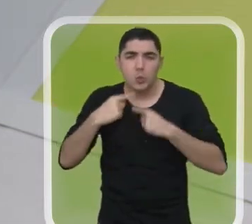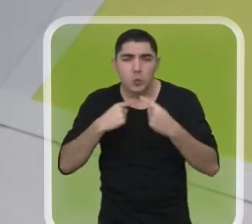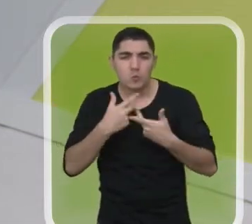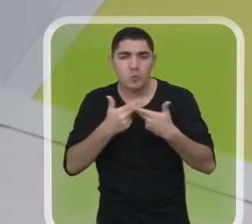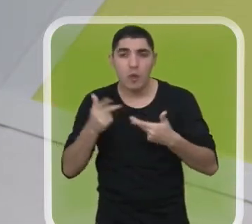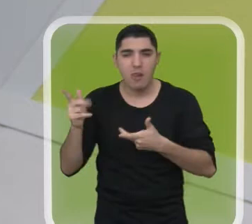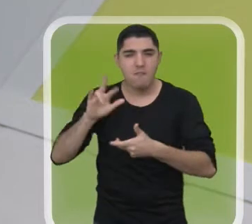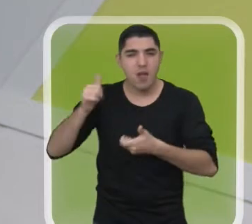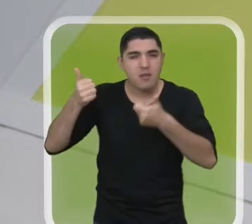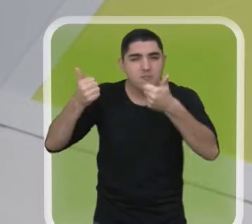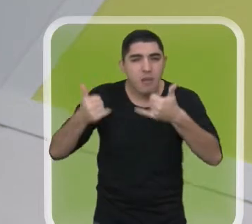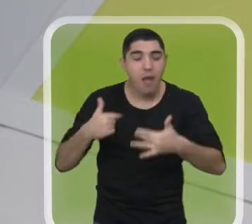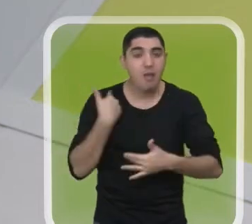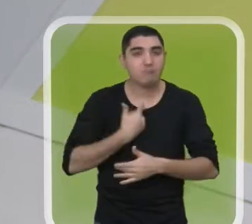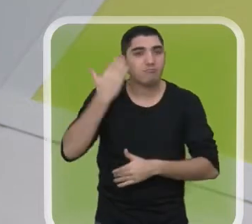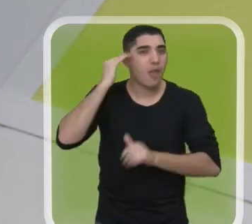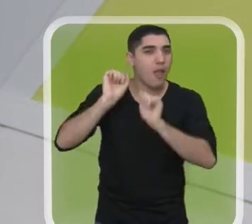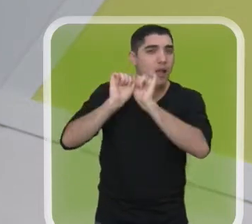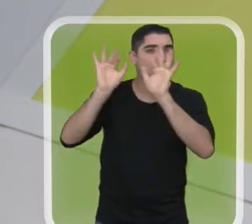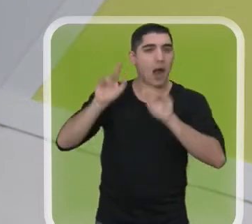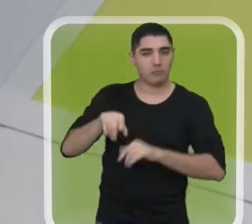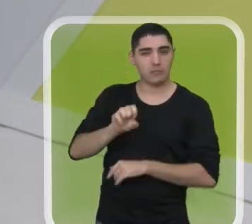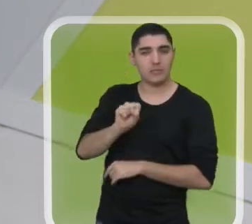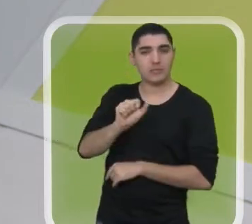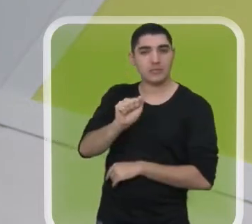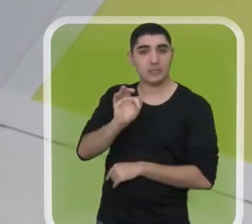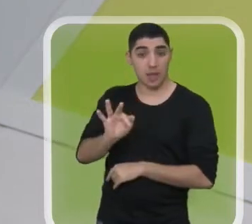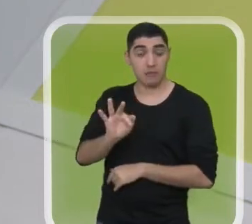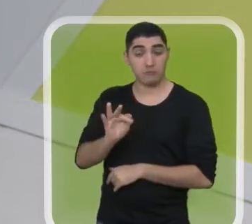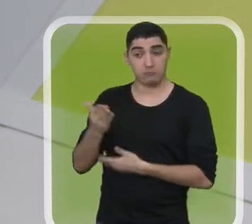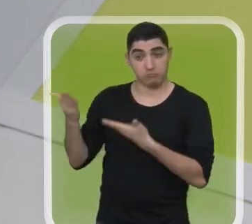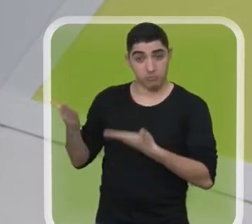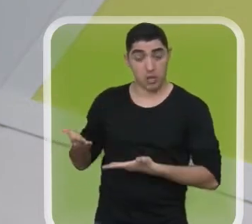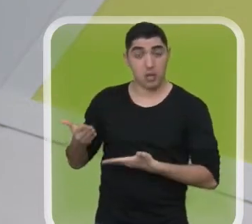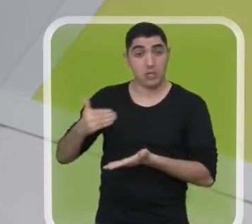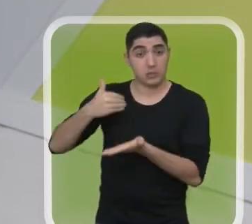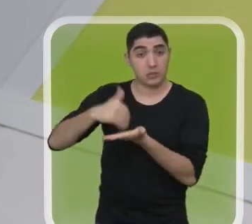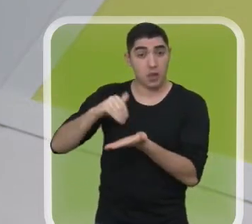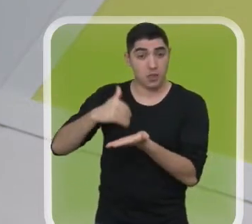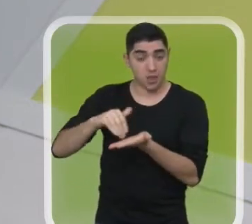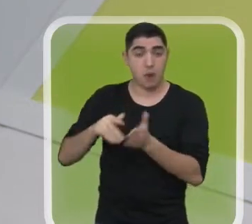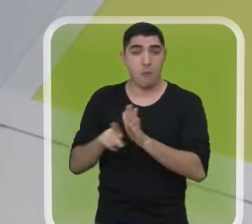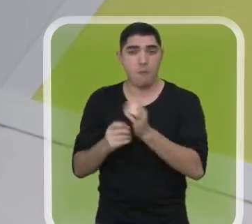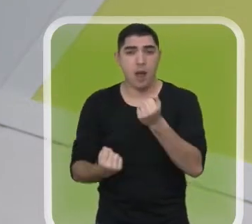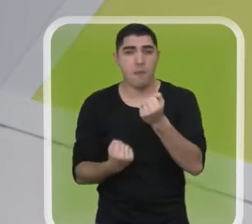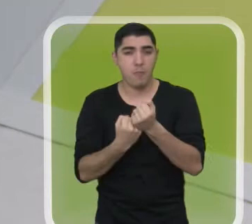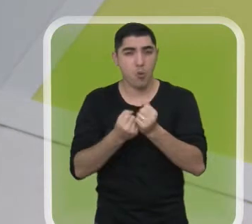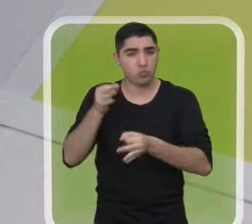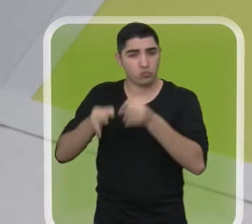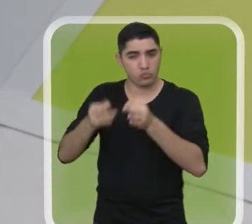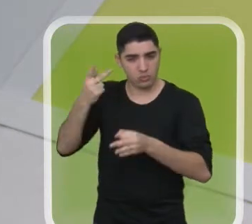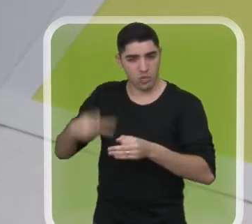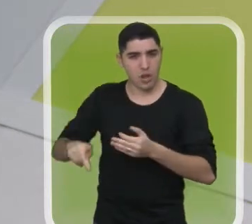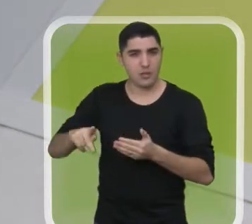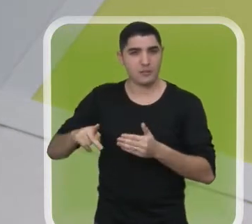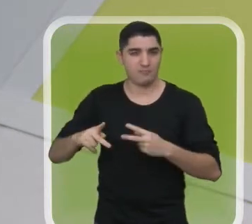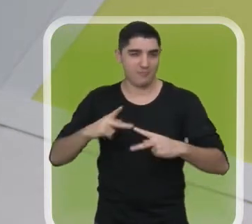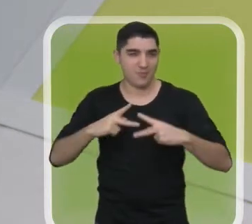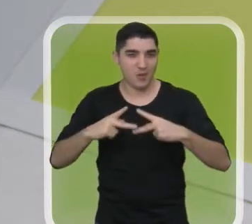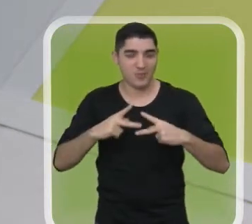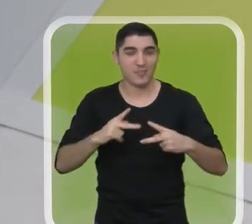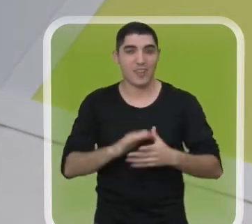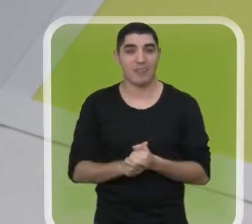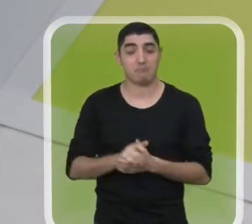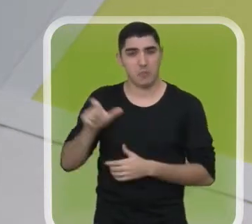e explicar sobre a SAF, a gente trouxe o nosso querido secretário de Apoio Jurídico da cidade de São José dos Campos. Tem